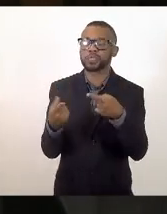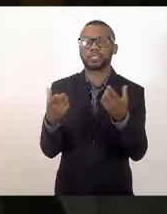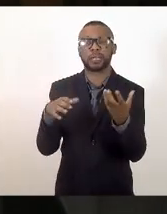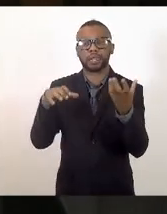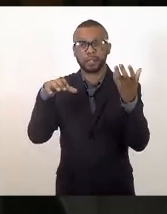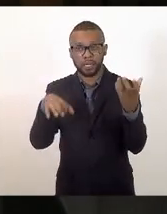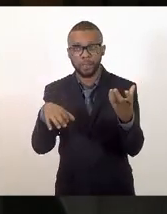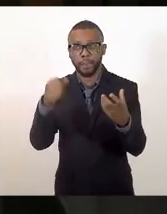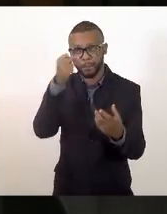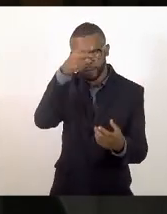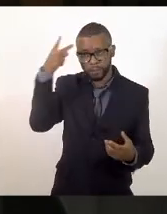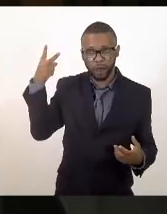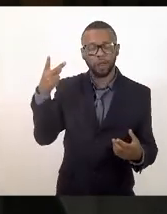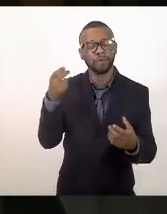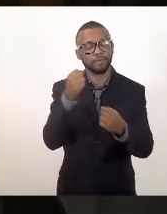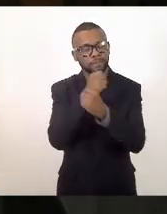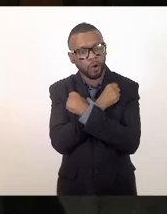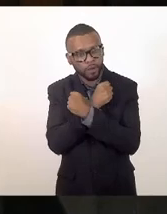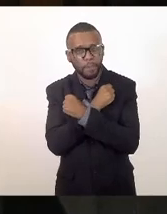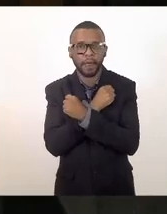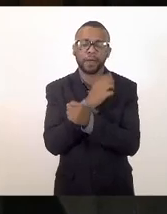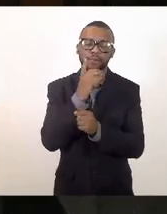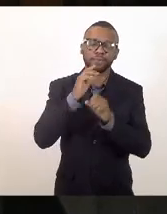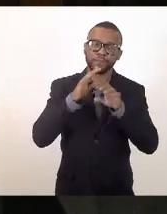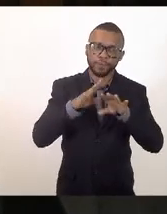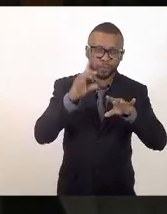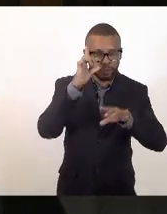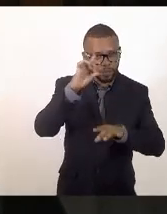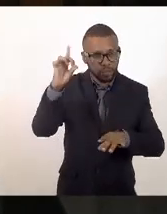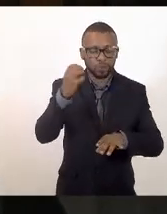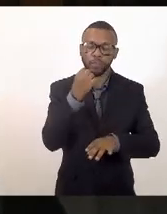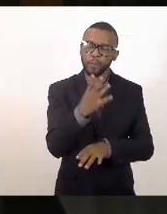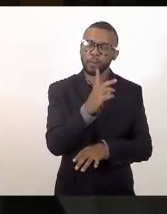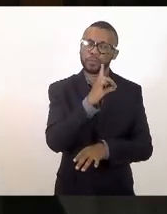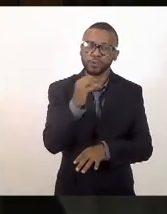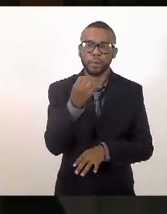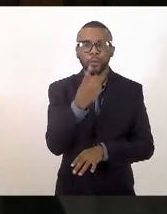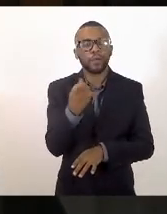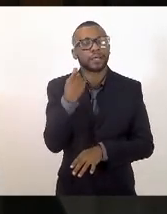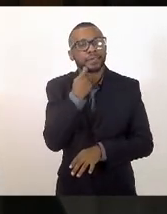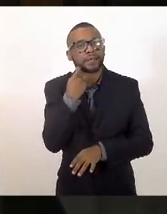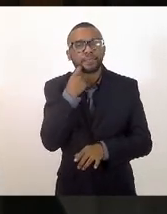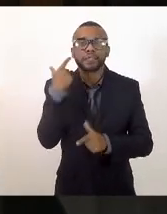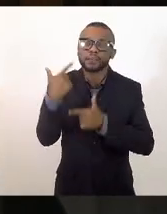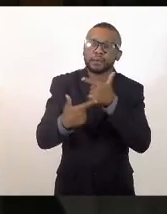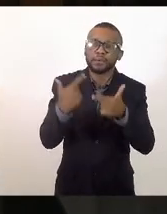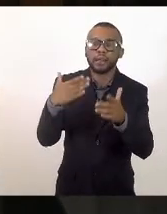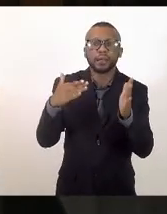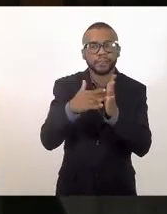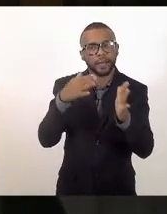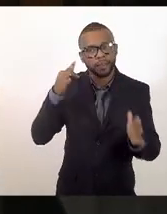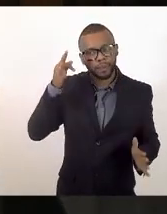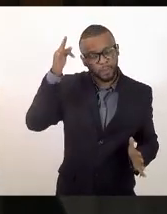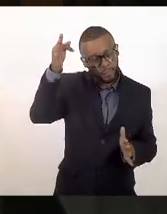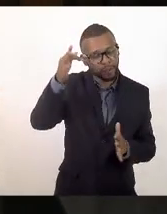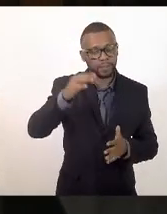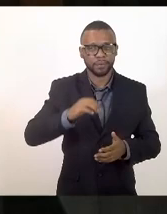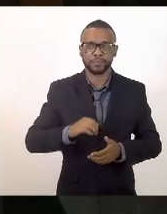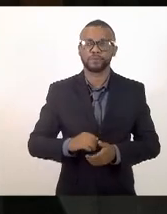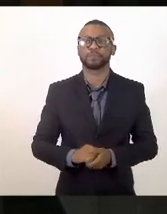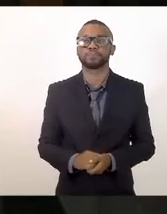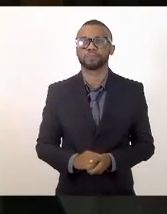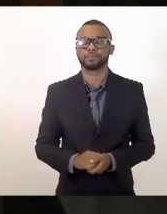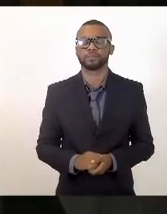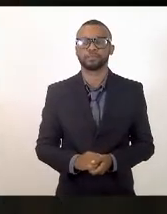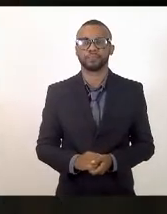fiquem com Deus, um bom final de semana, um bom dia de trabalho, uma boa sexta-feira de trabalho, até a semana que vem nessa sessão legislativa. Muito obrigado,